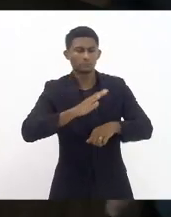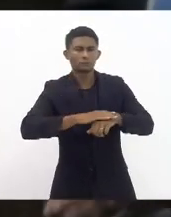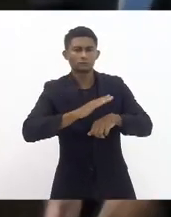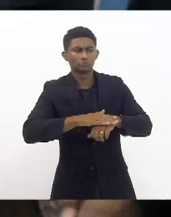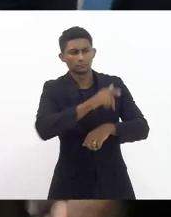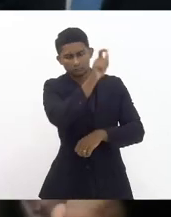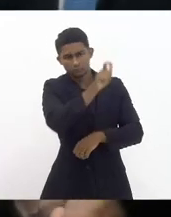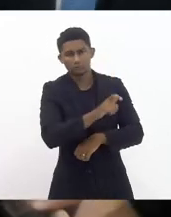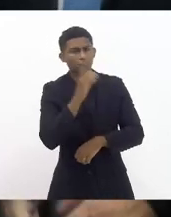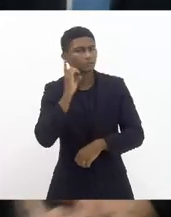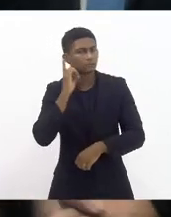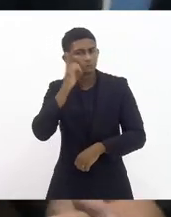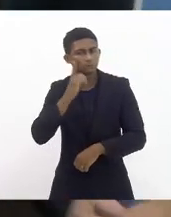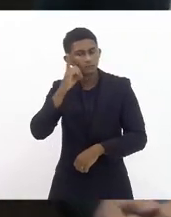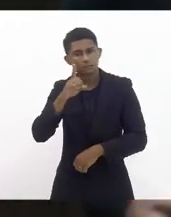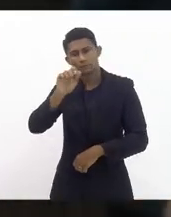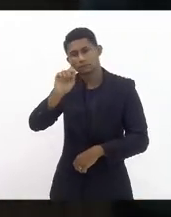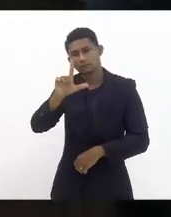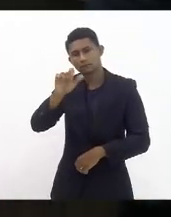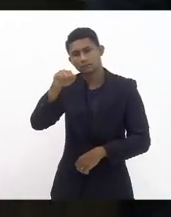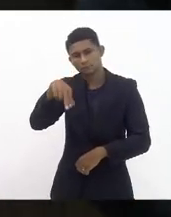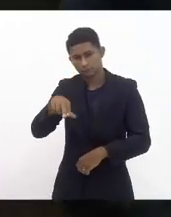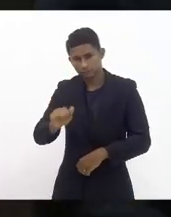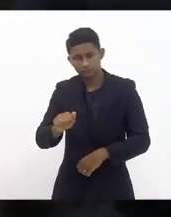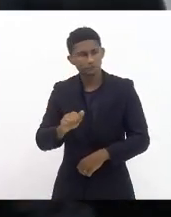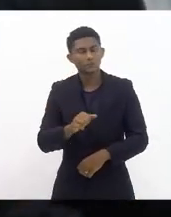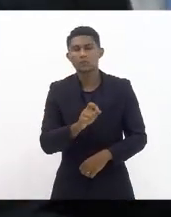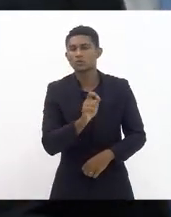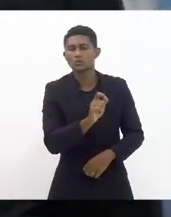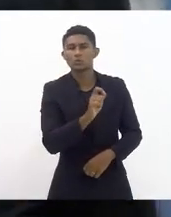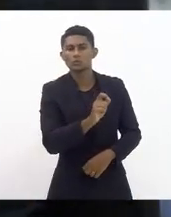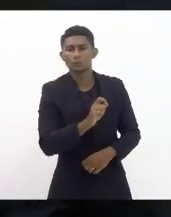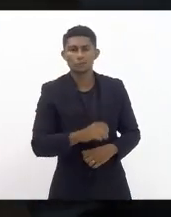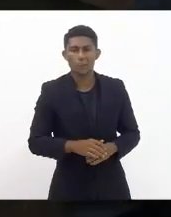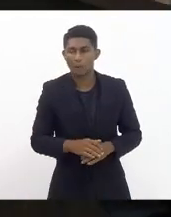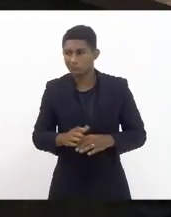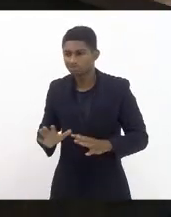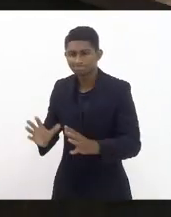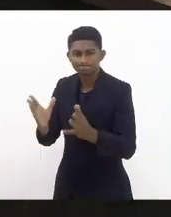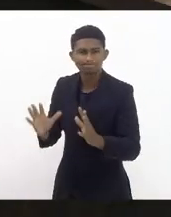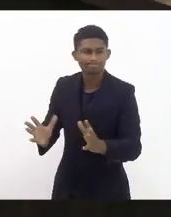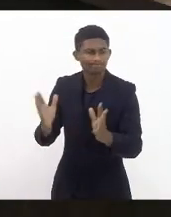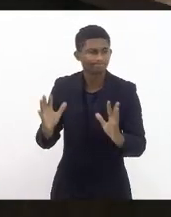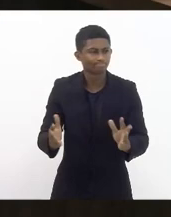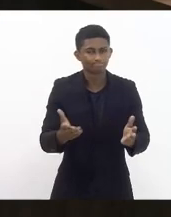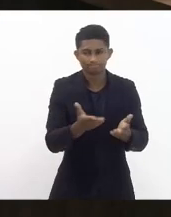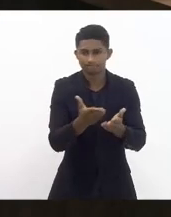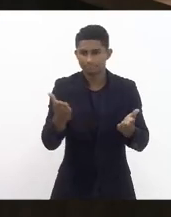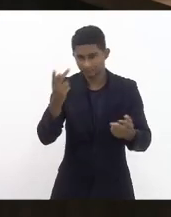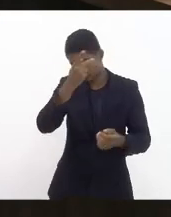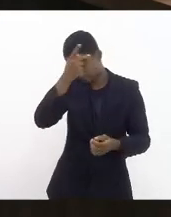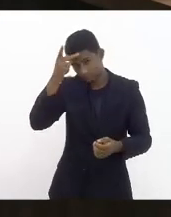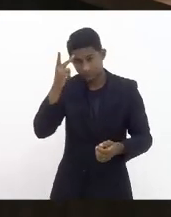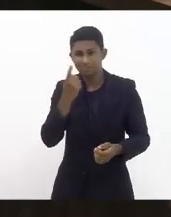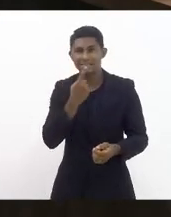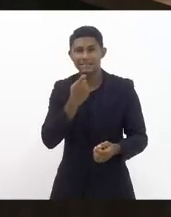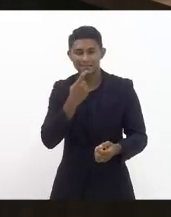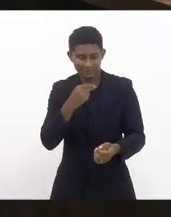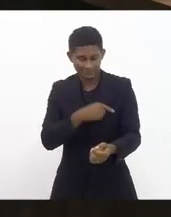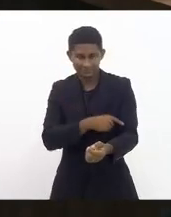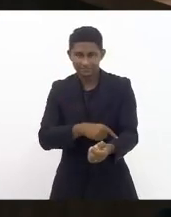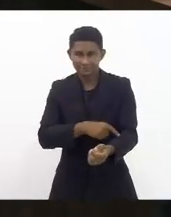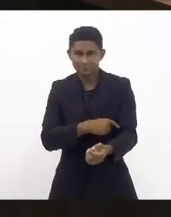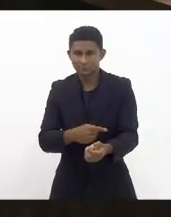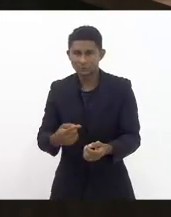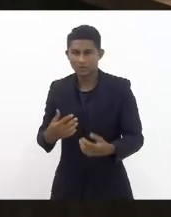deputada Alana Passos, que dispõe sobre incentivo à doação de sangue no âmbito do Estado do Rio